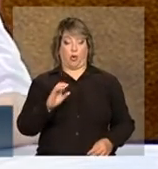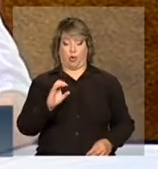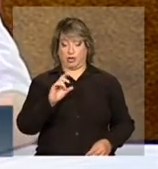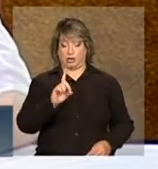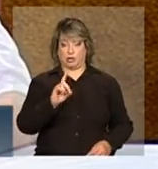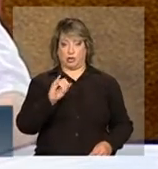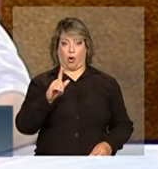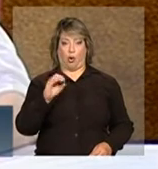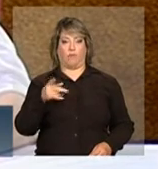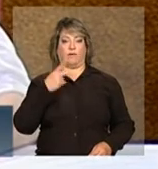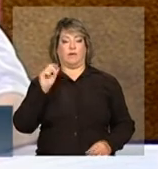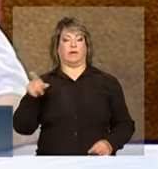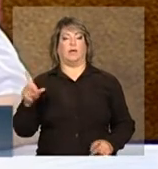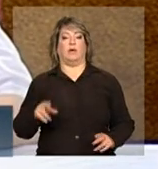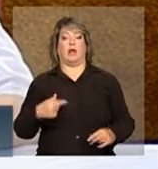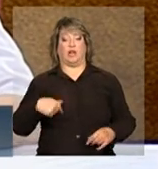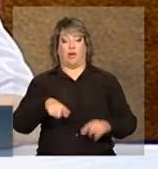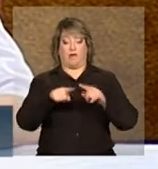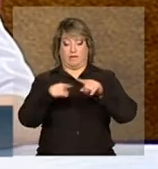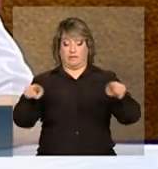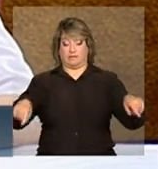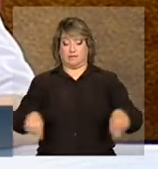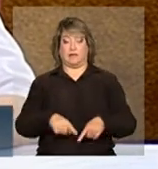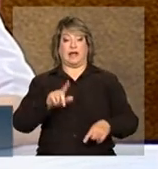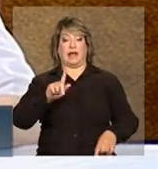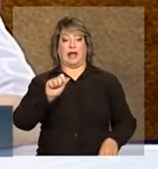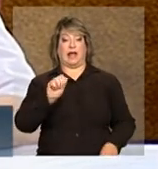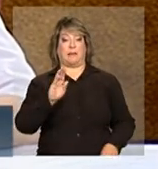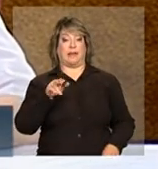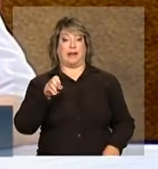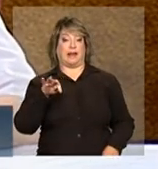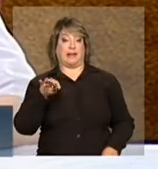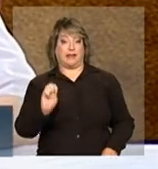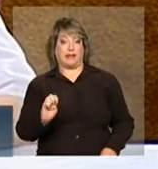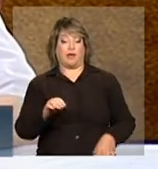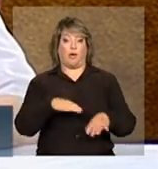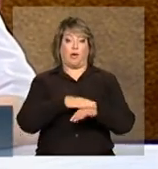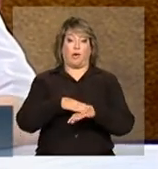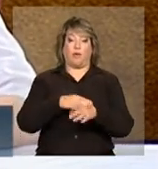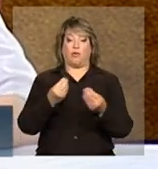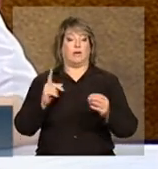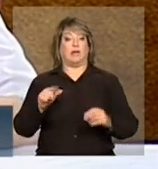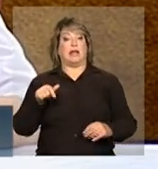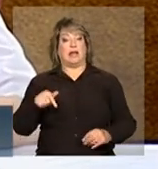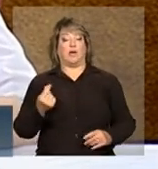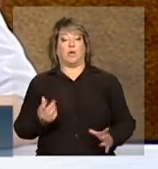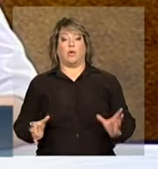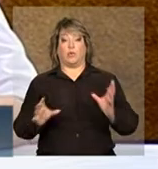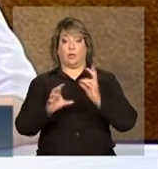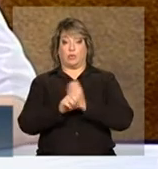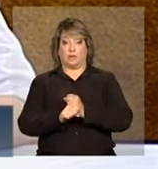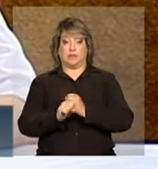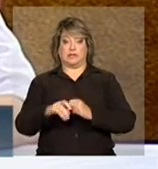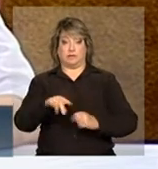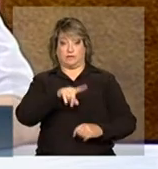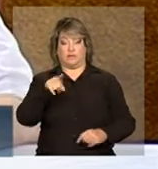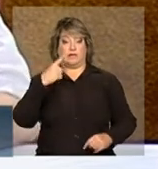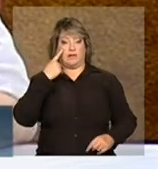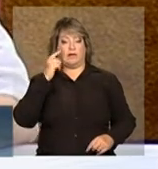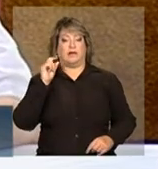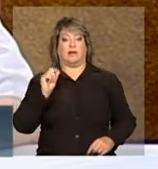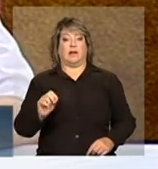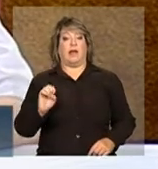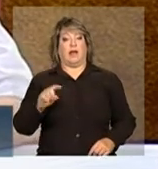do gabinete, né? E o orçamento é uma peça, se vocês olharem, primeiro que é uma